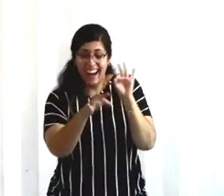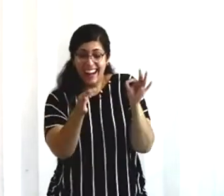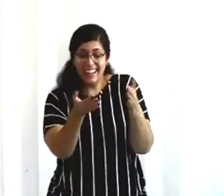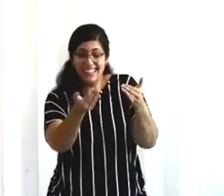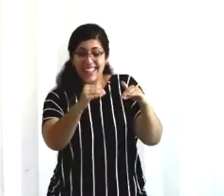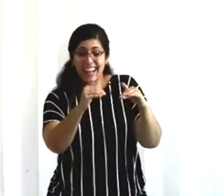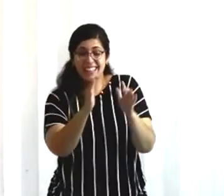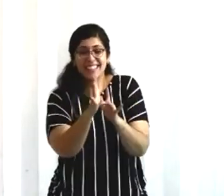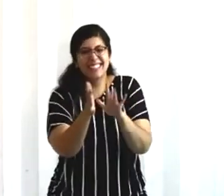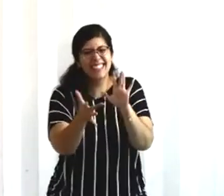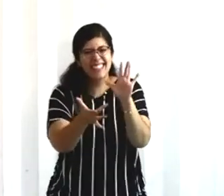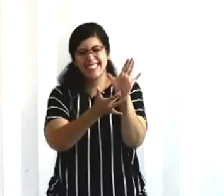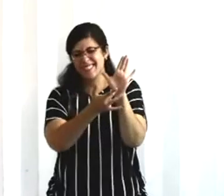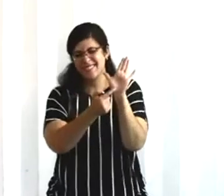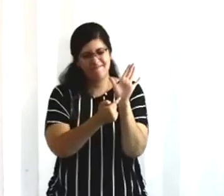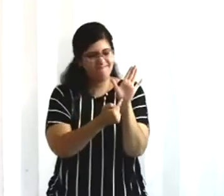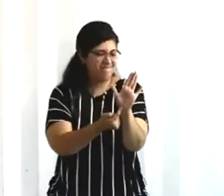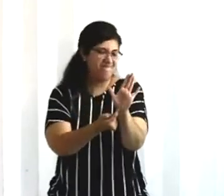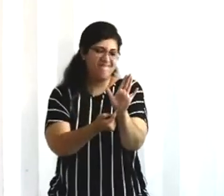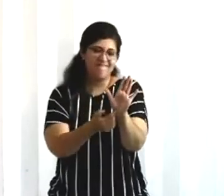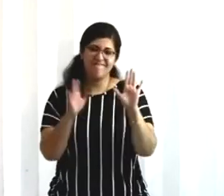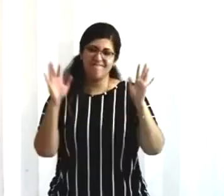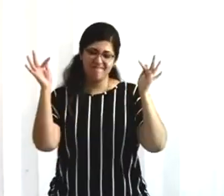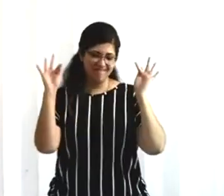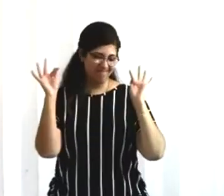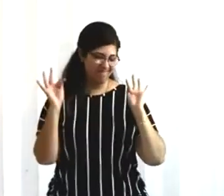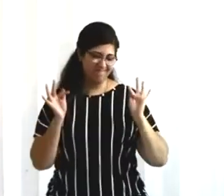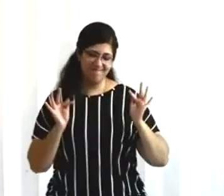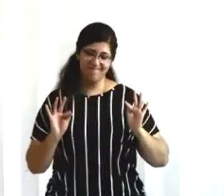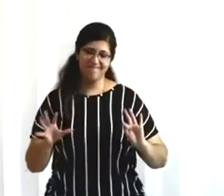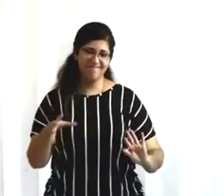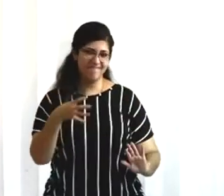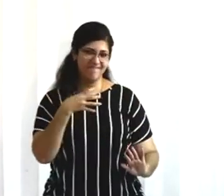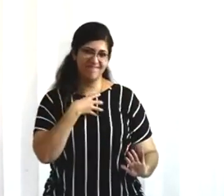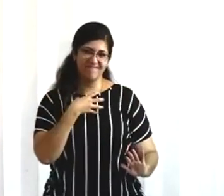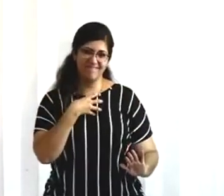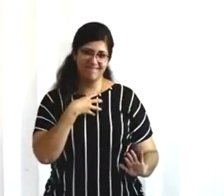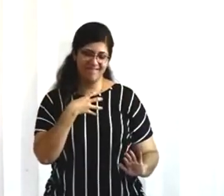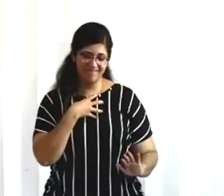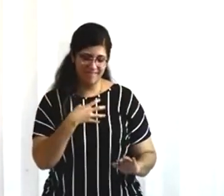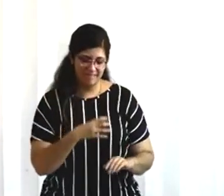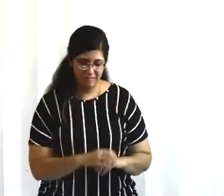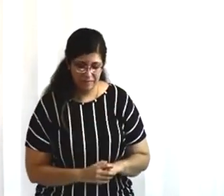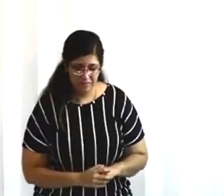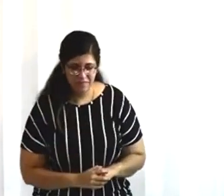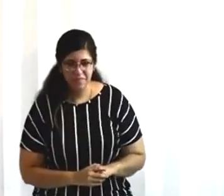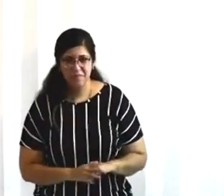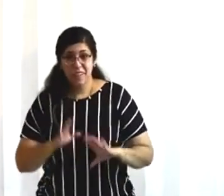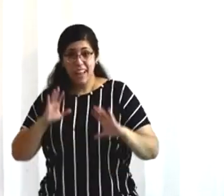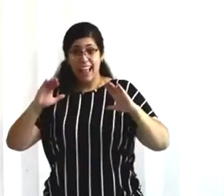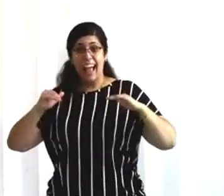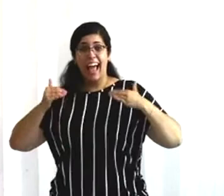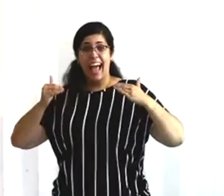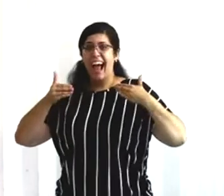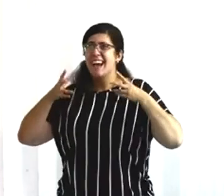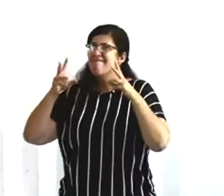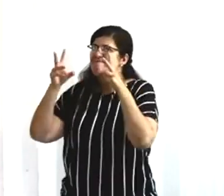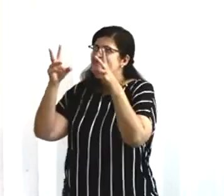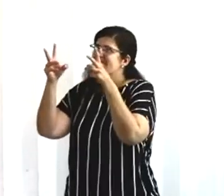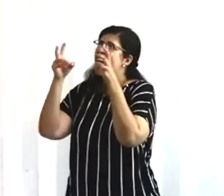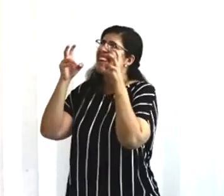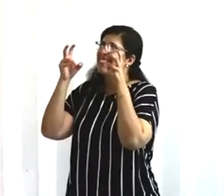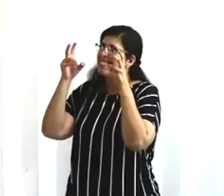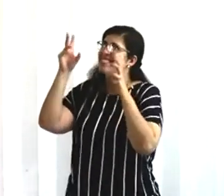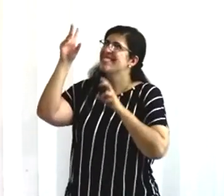nossas emoções, para as nossas volições. Essa alegria é justamente o reconhecimento de que